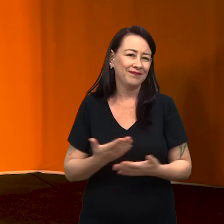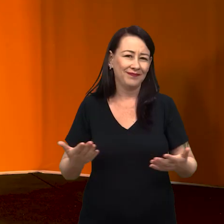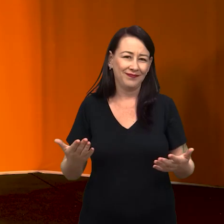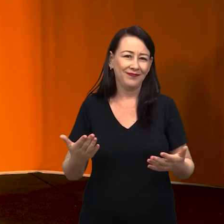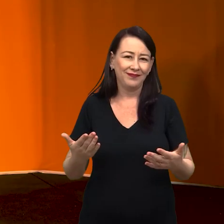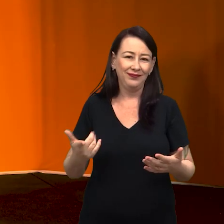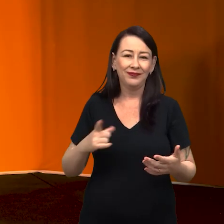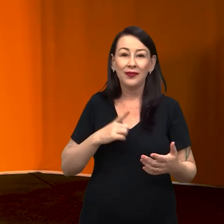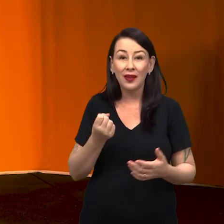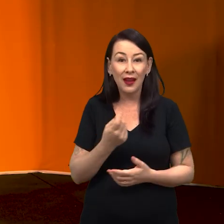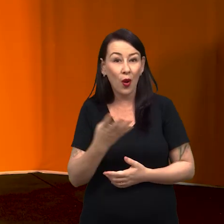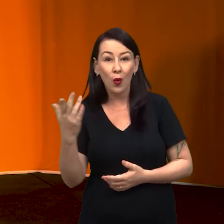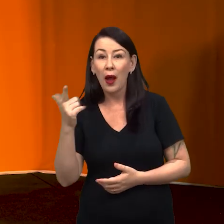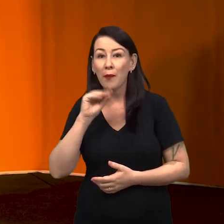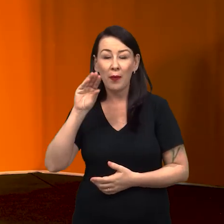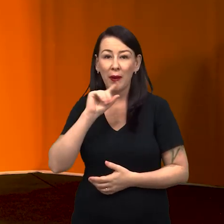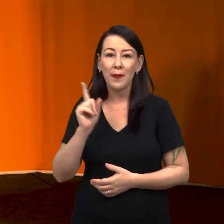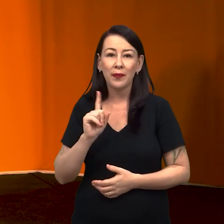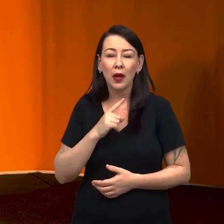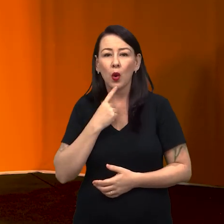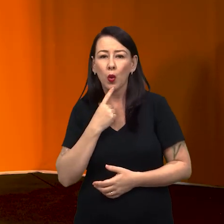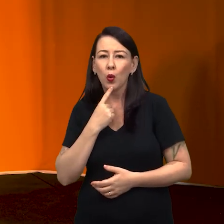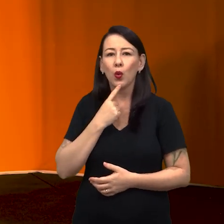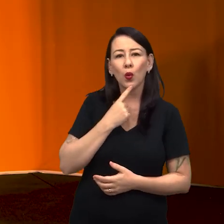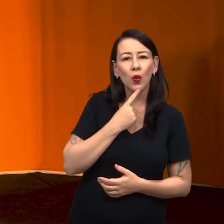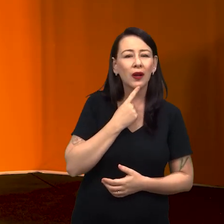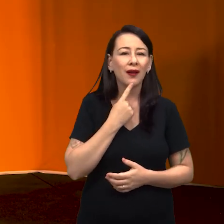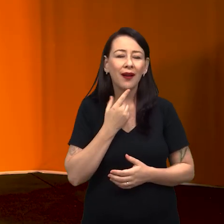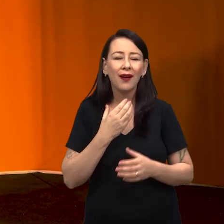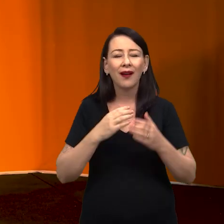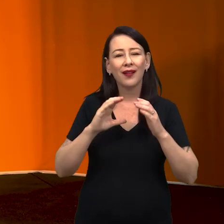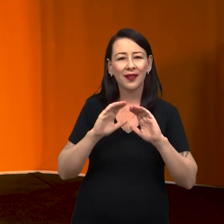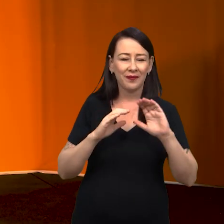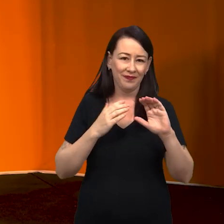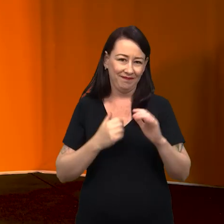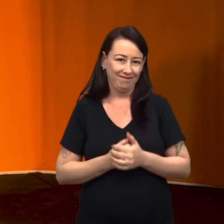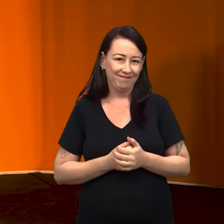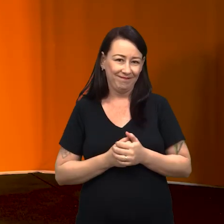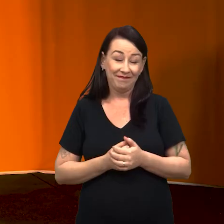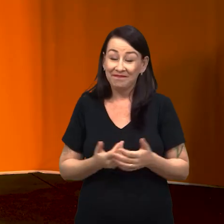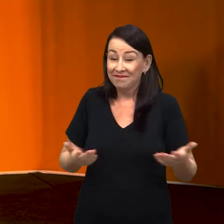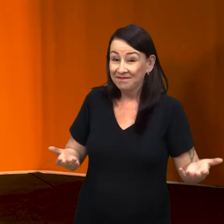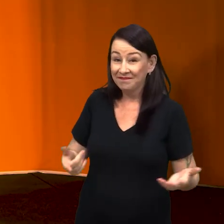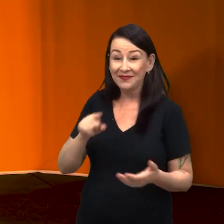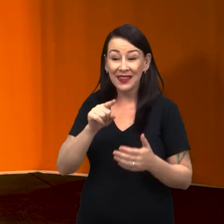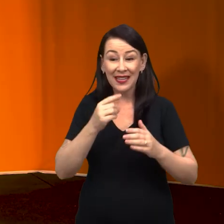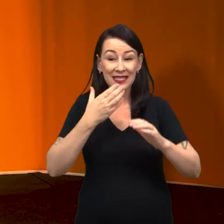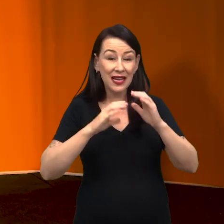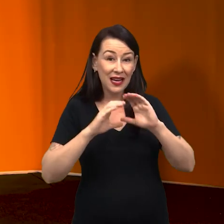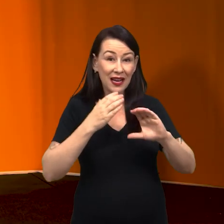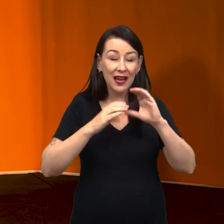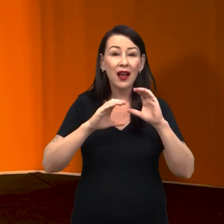E não tem um acalanto falado, o acalanto é cantado. E